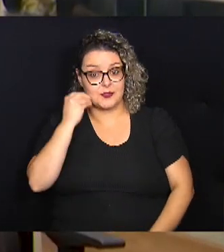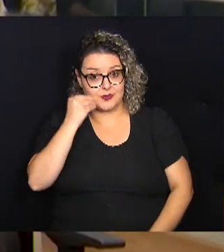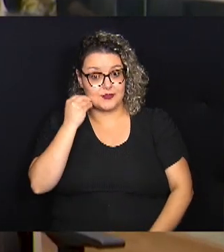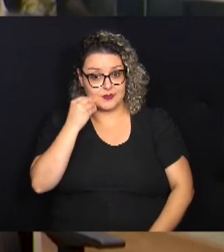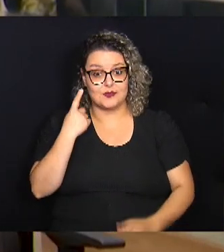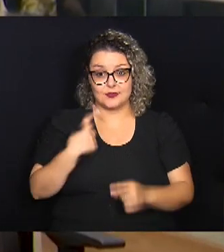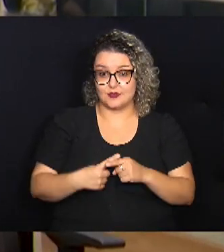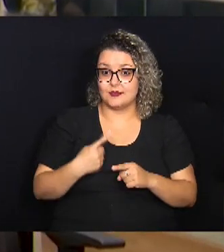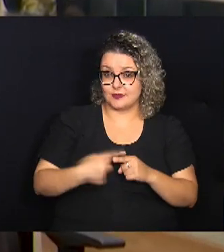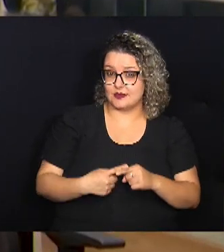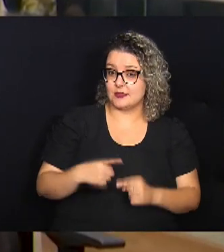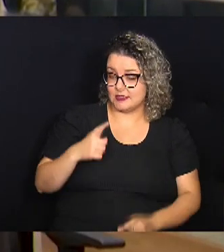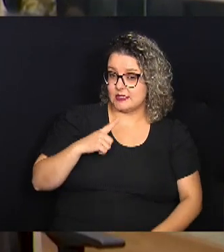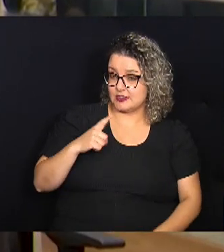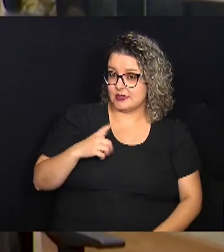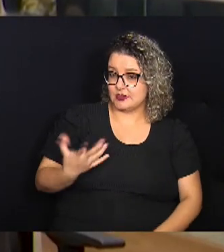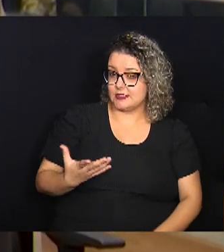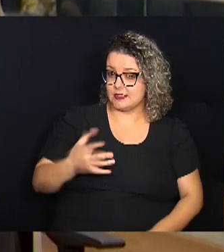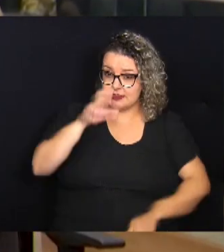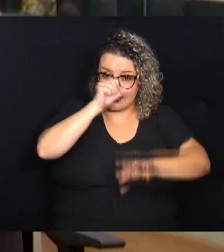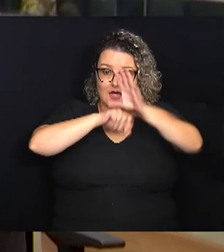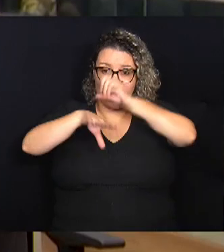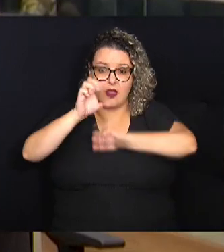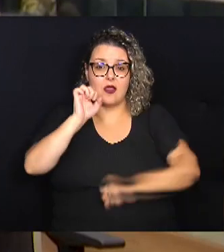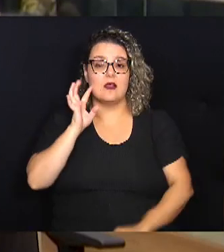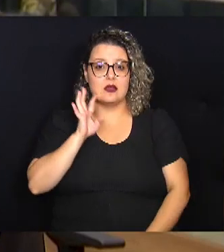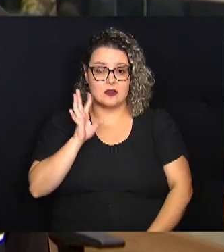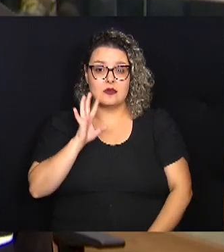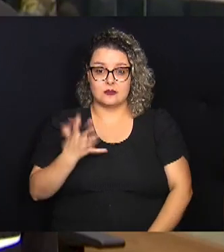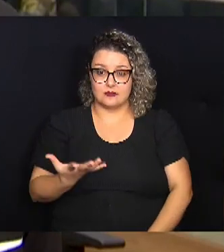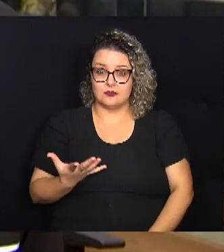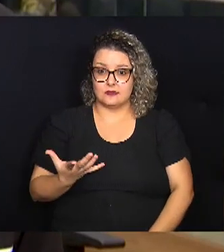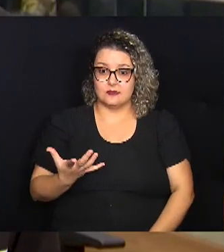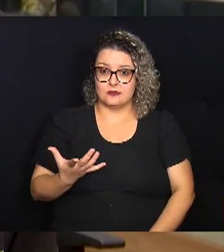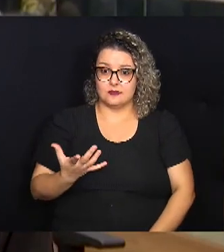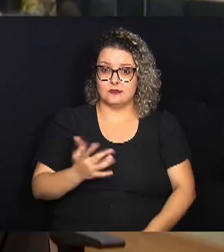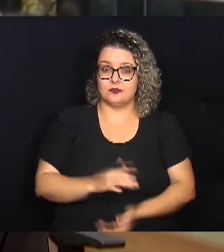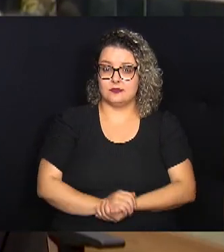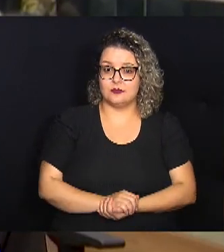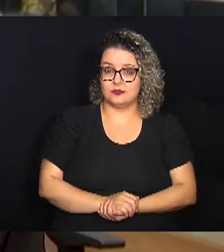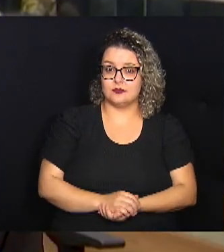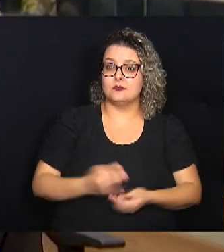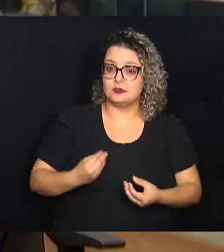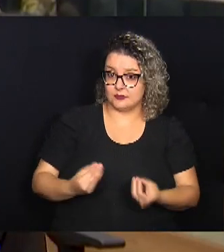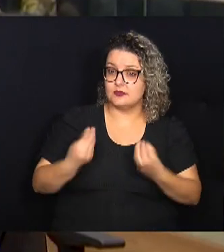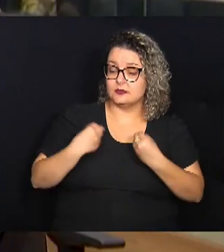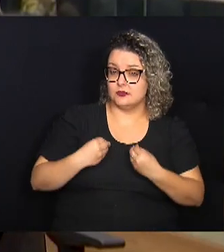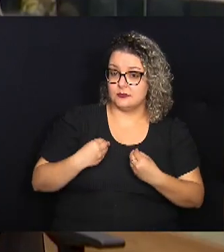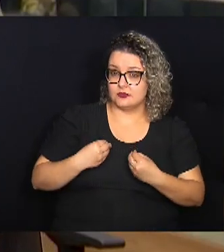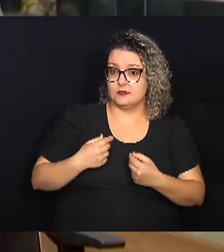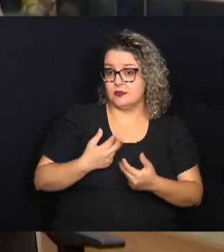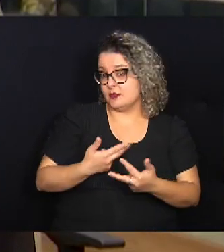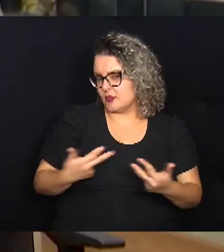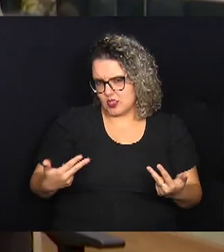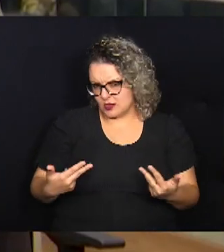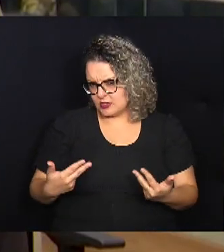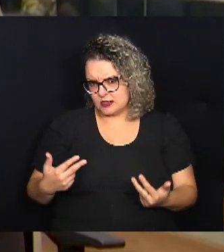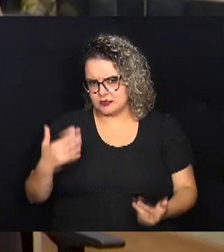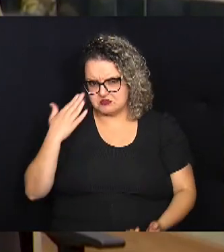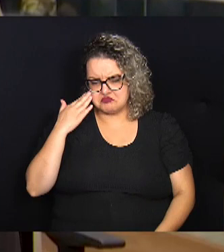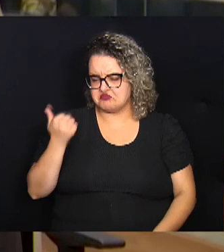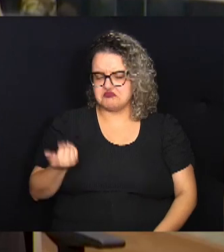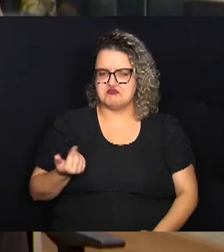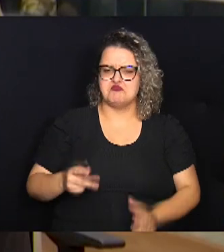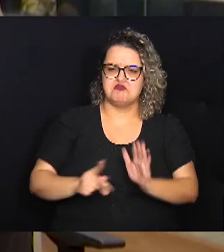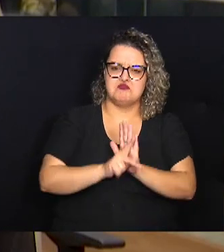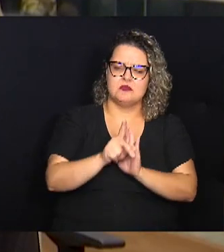porque tem sido um aprendizado muito legal, que tem me proporcionado bastante coisas que eu não sabia de um projeto